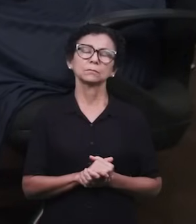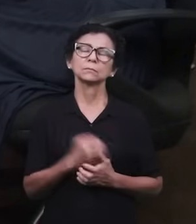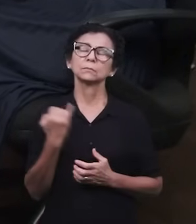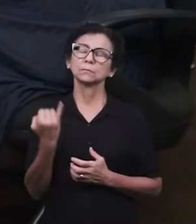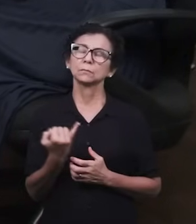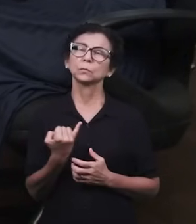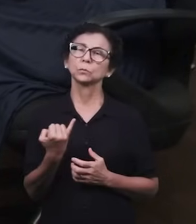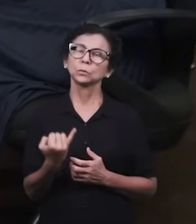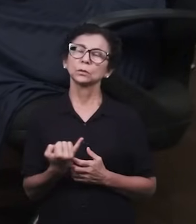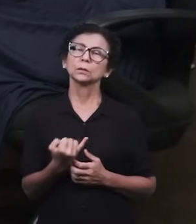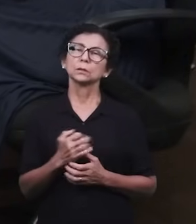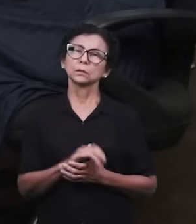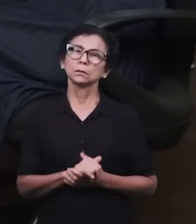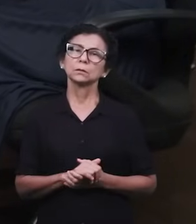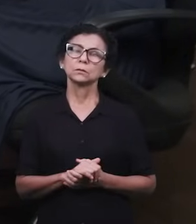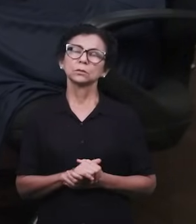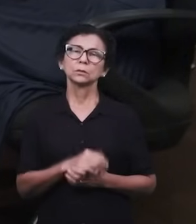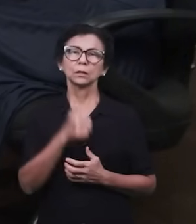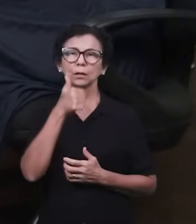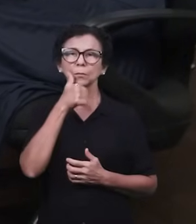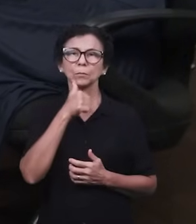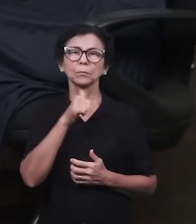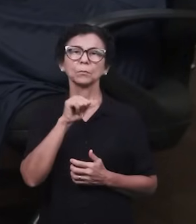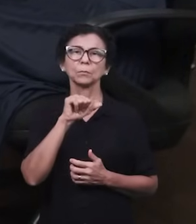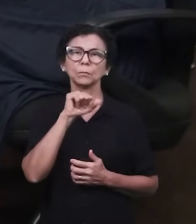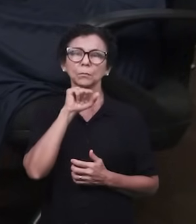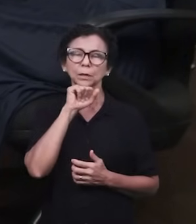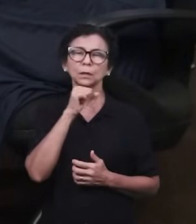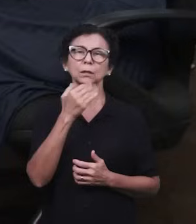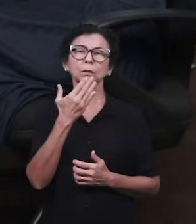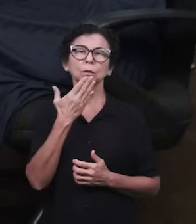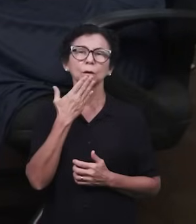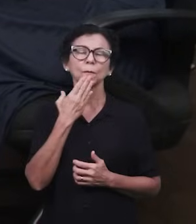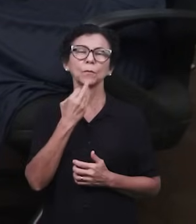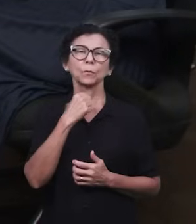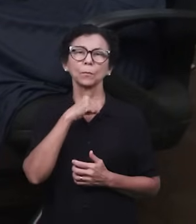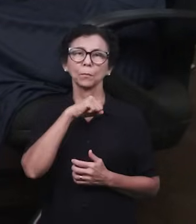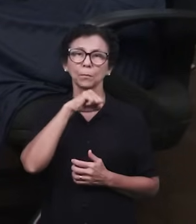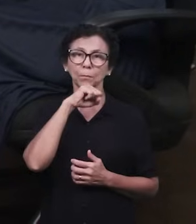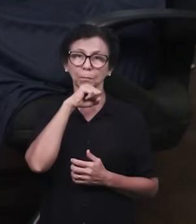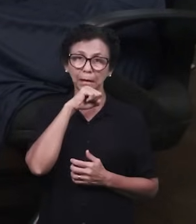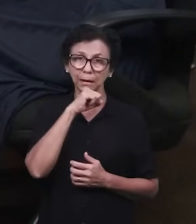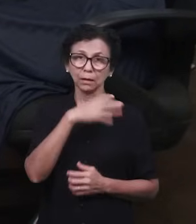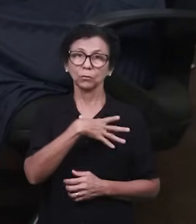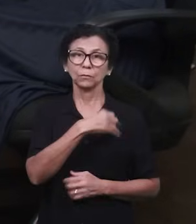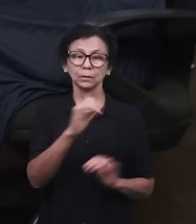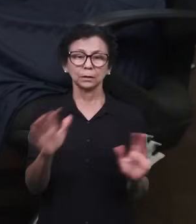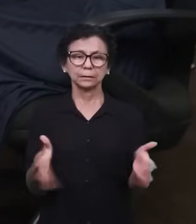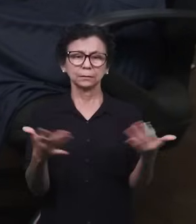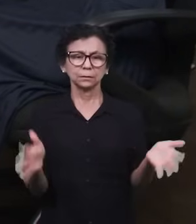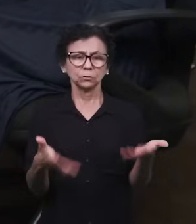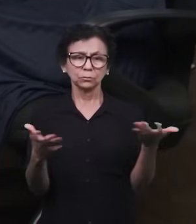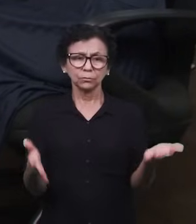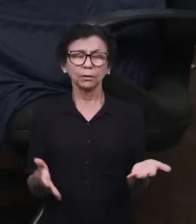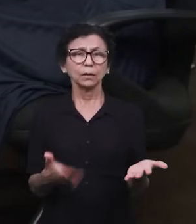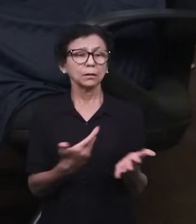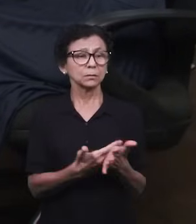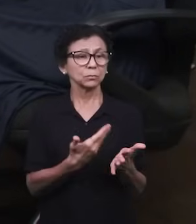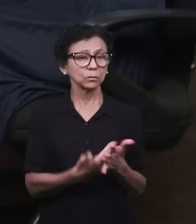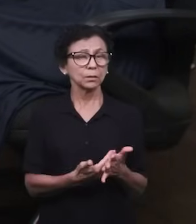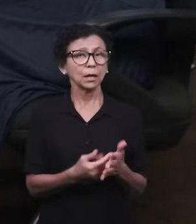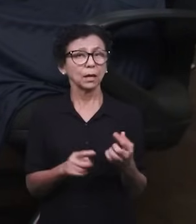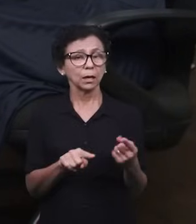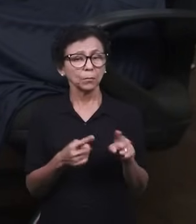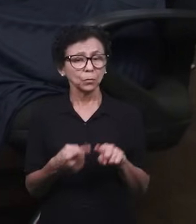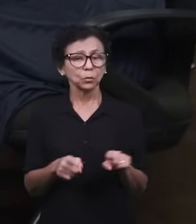o pastor Fábio falando, né? E aí a Jane conversou, né? Já foi uma conversa com você. Como é que foi quando a Jane